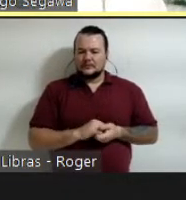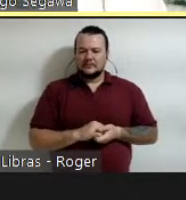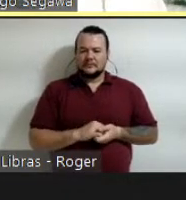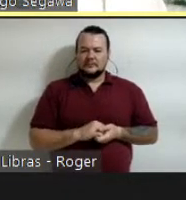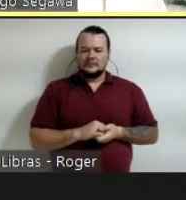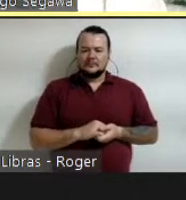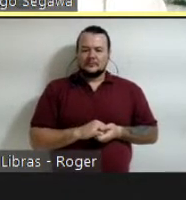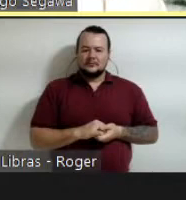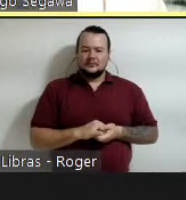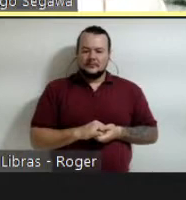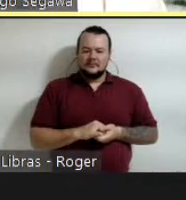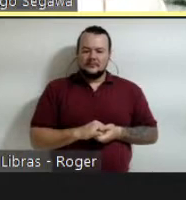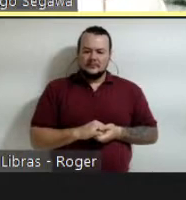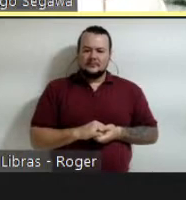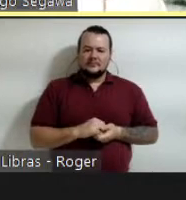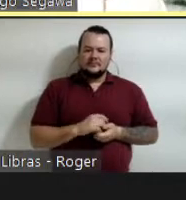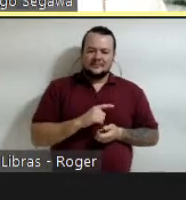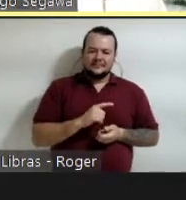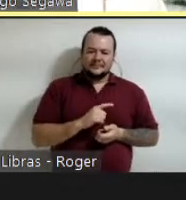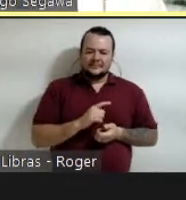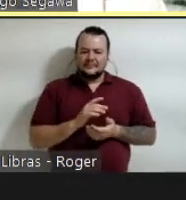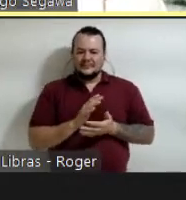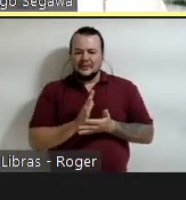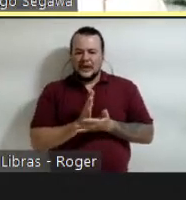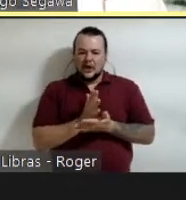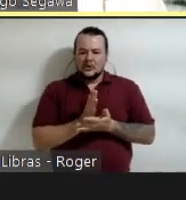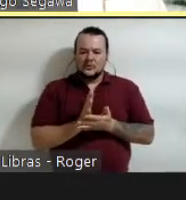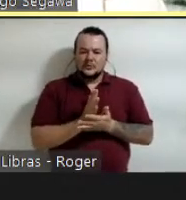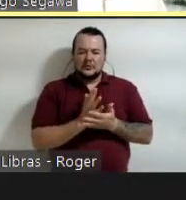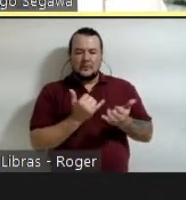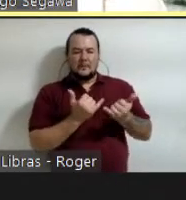tem algo a ver com os projetos de Niemeyer, né?